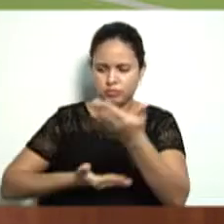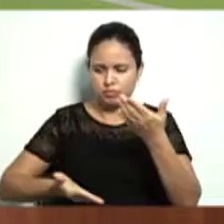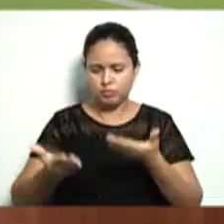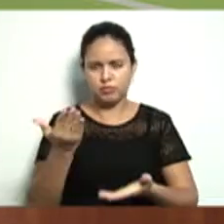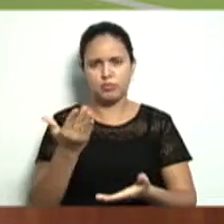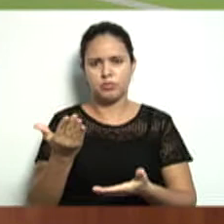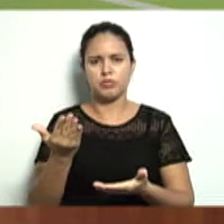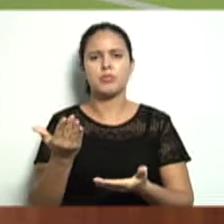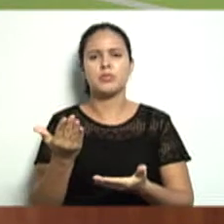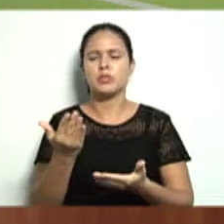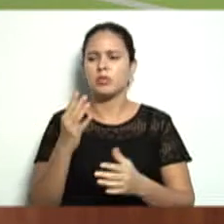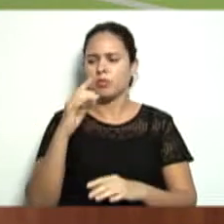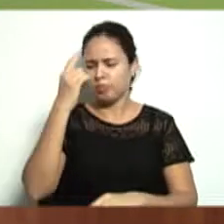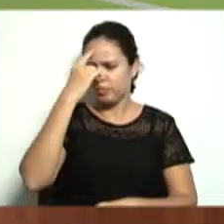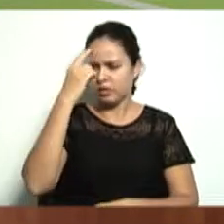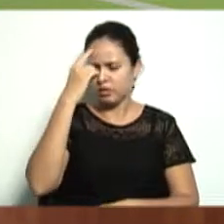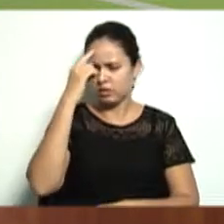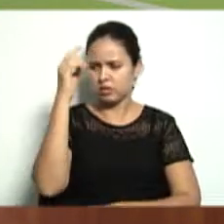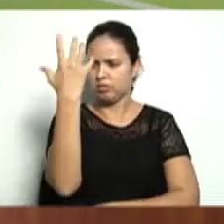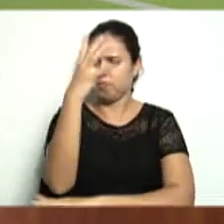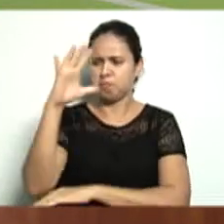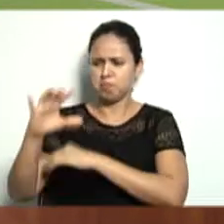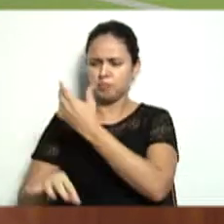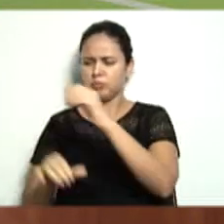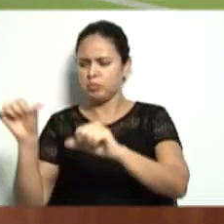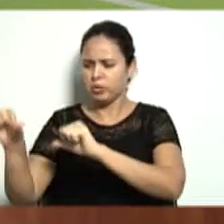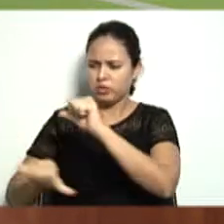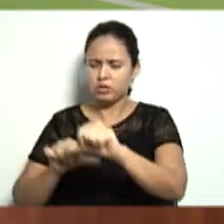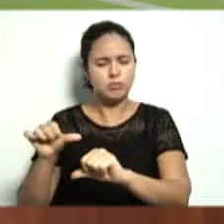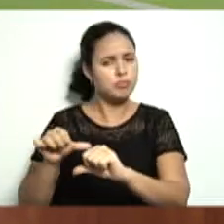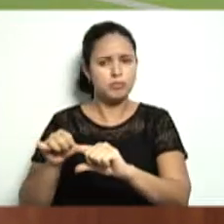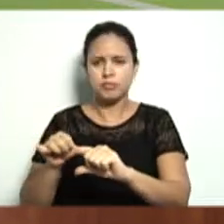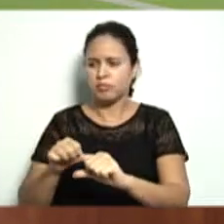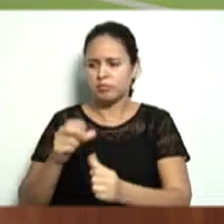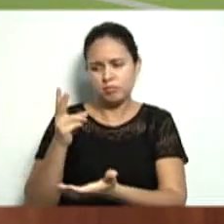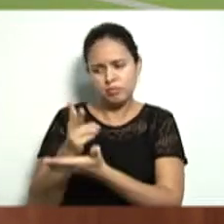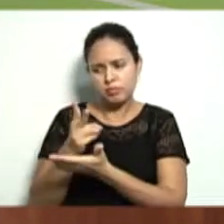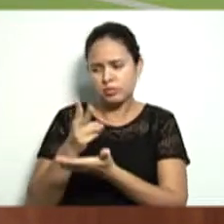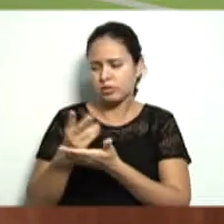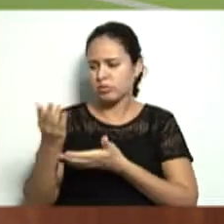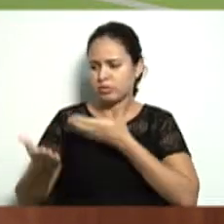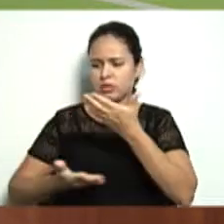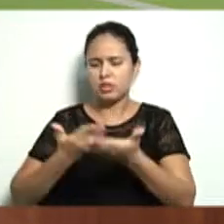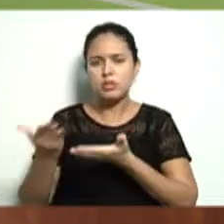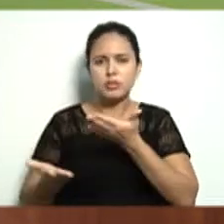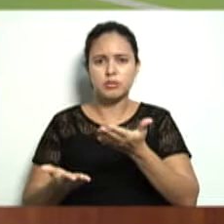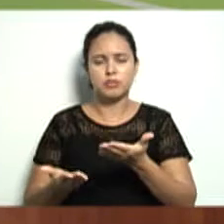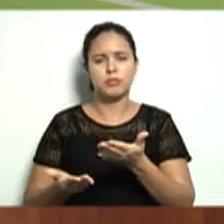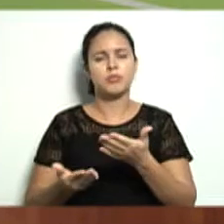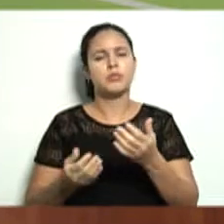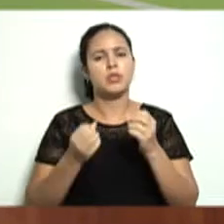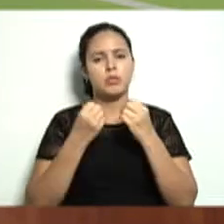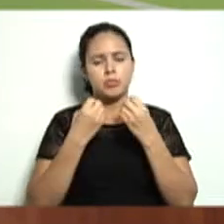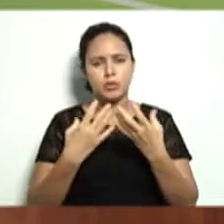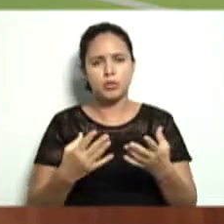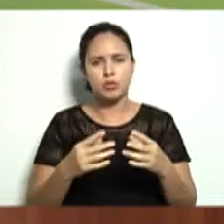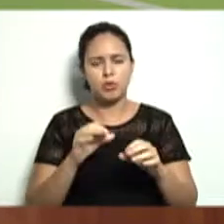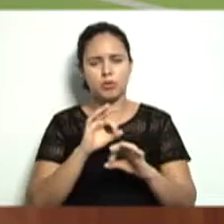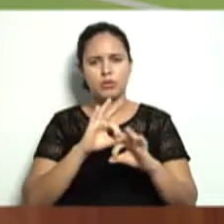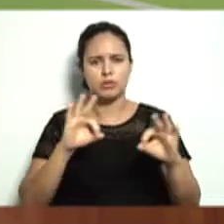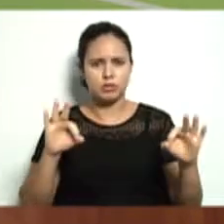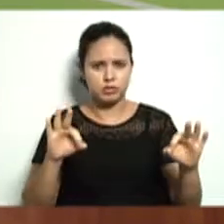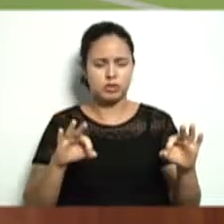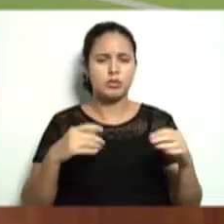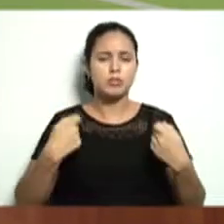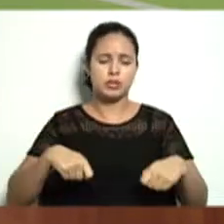modificando fundamentalmente esse ambiente. Muito bem, gente, esse é o pensamento mesmo. Você ser sustentável é manter